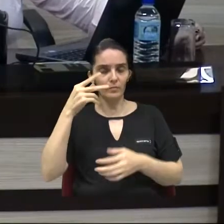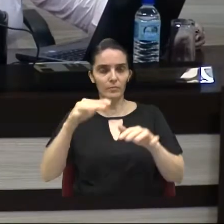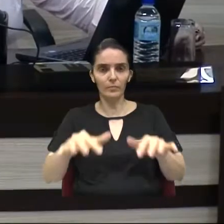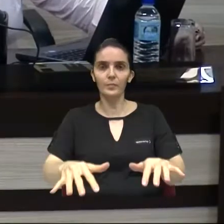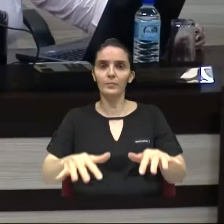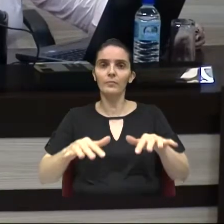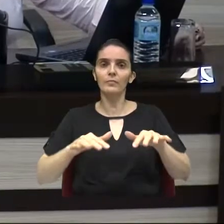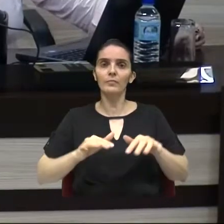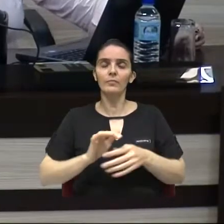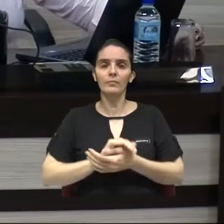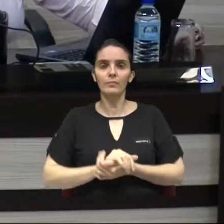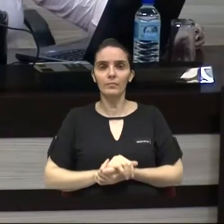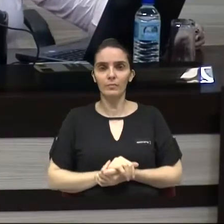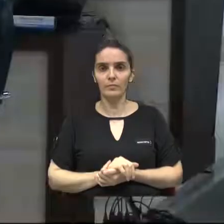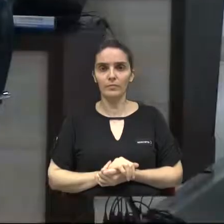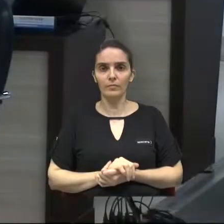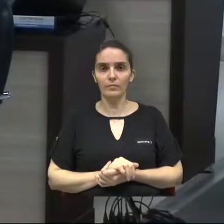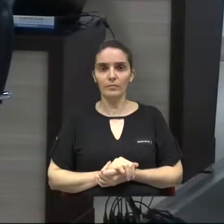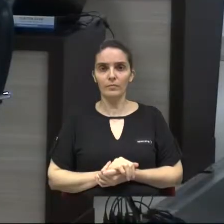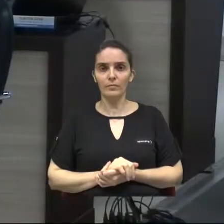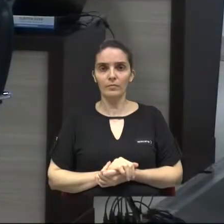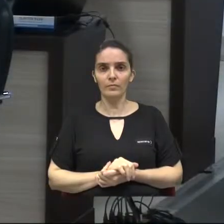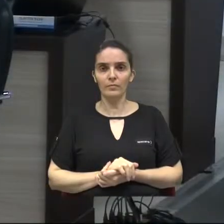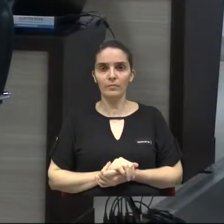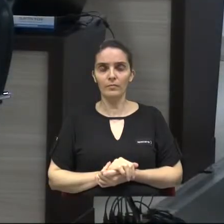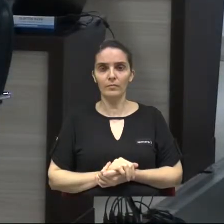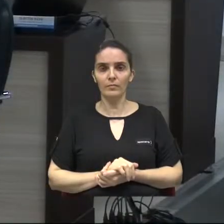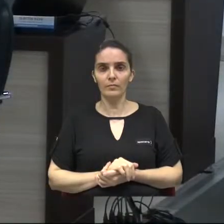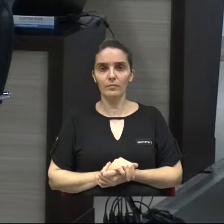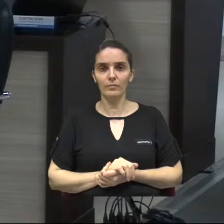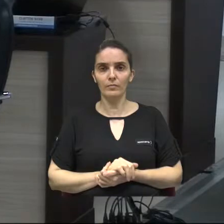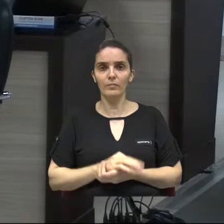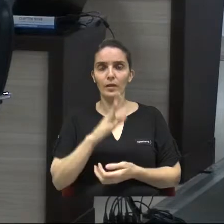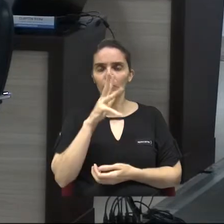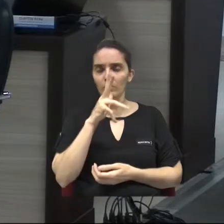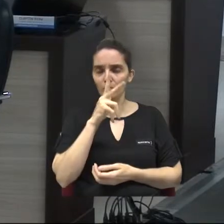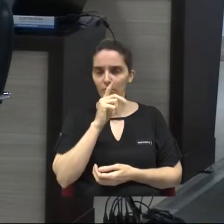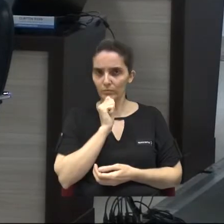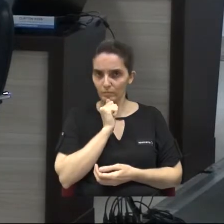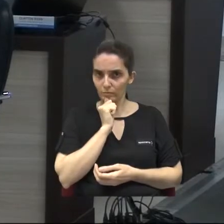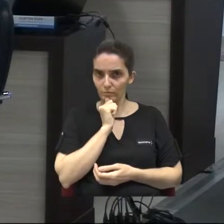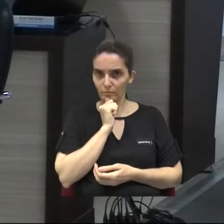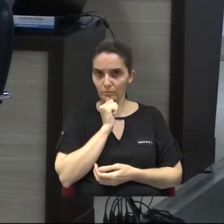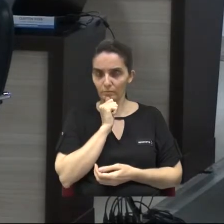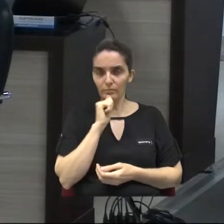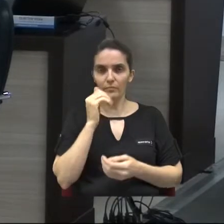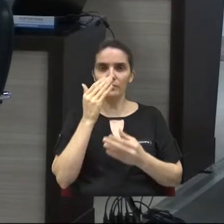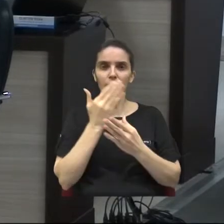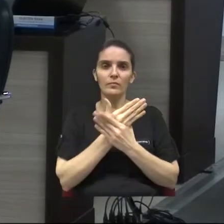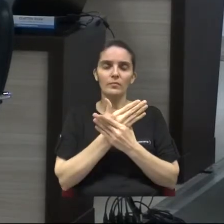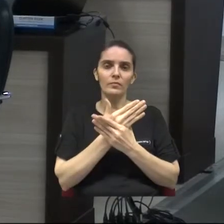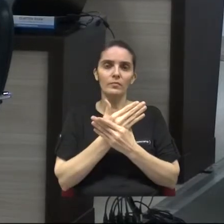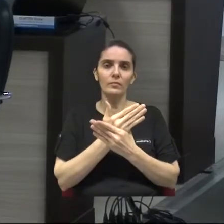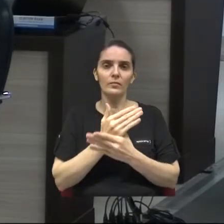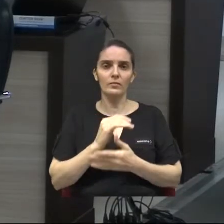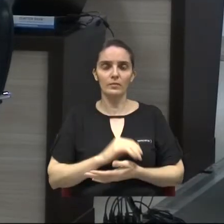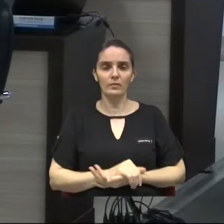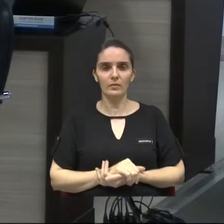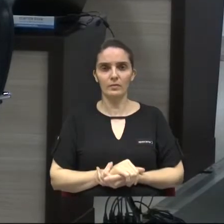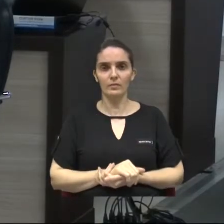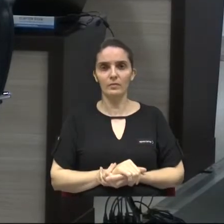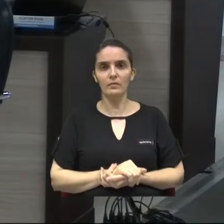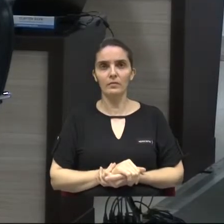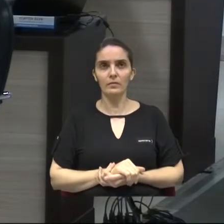nos acompanha. Possivelmente foi a questão da morosidade, quando foi protocolizado na data, ele ainda não havia sido,